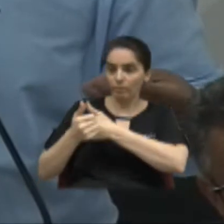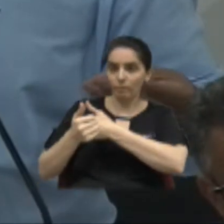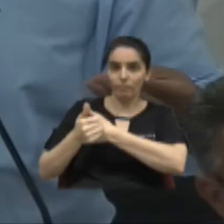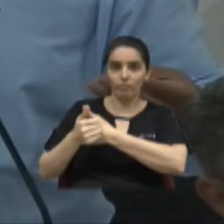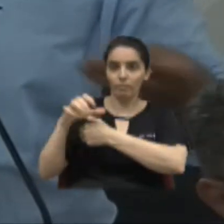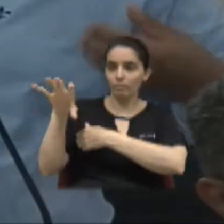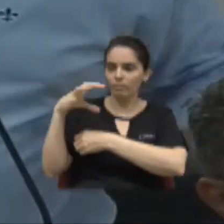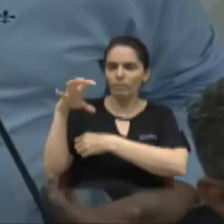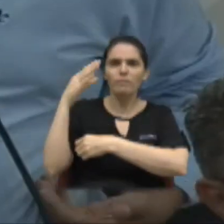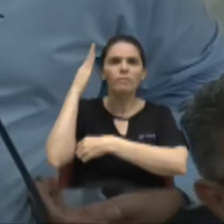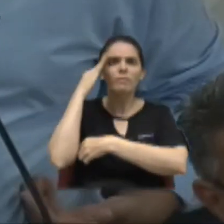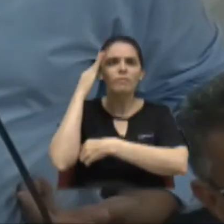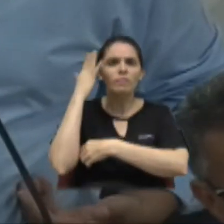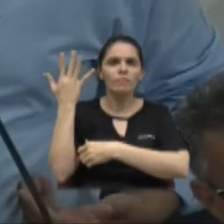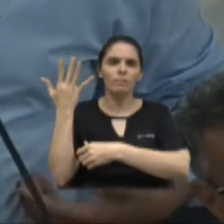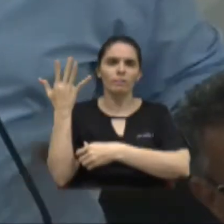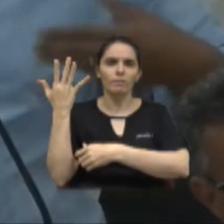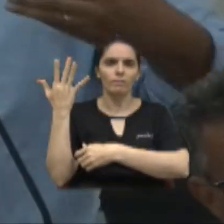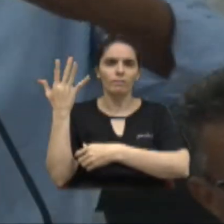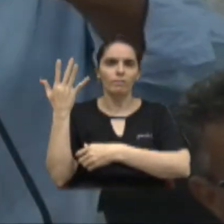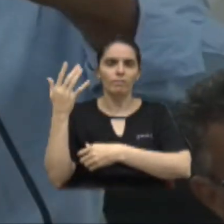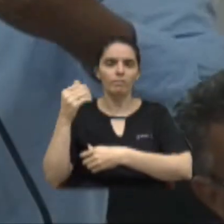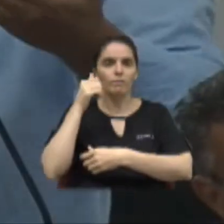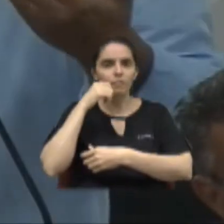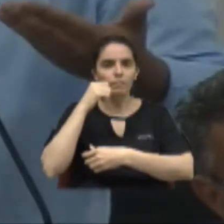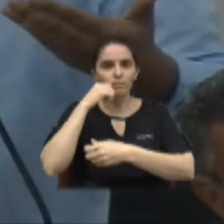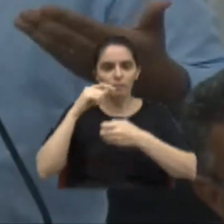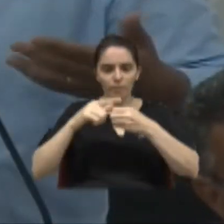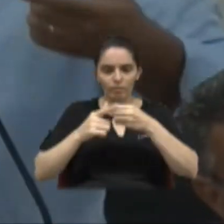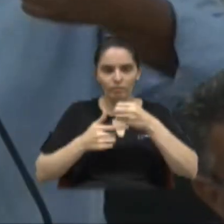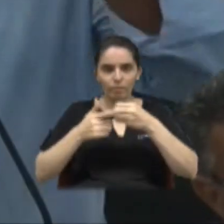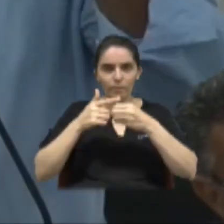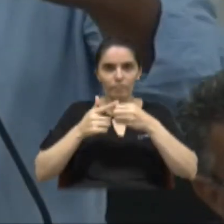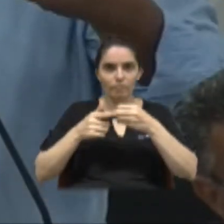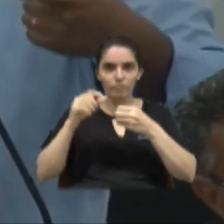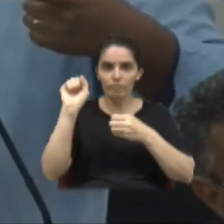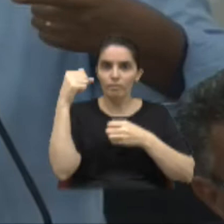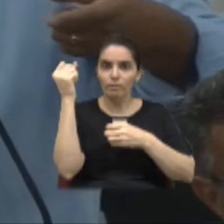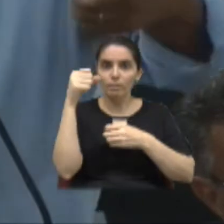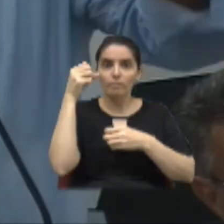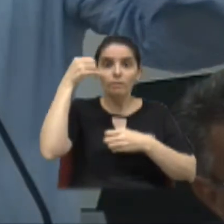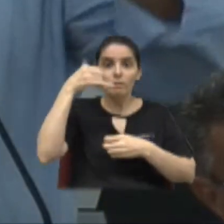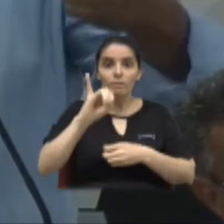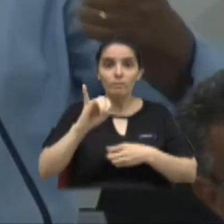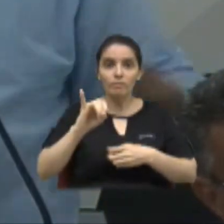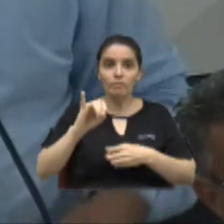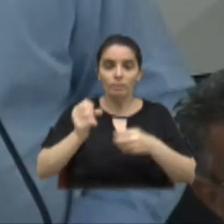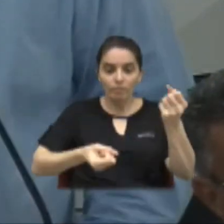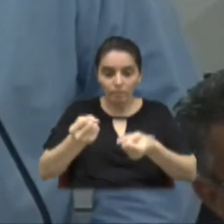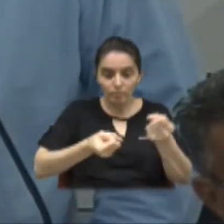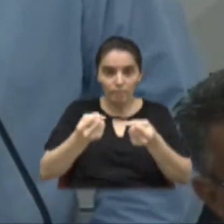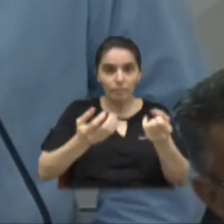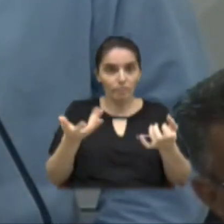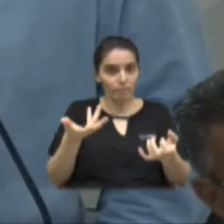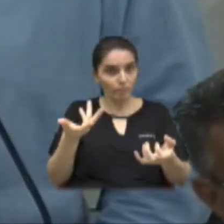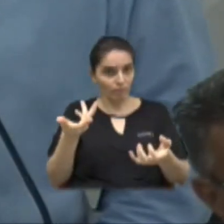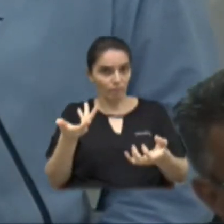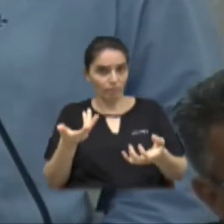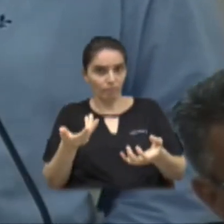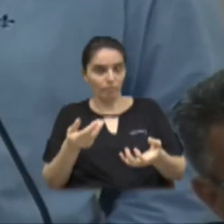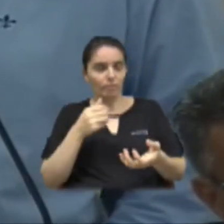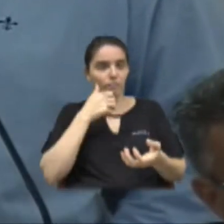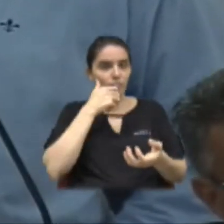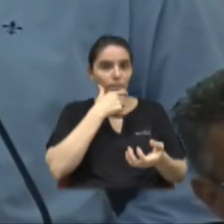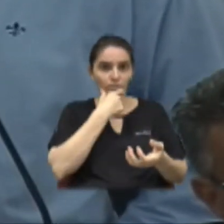multas. A mulher com problema na coluna, indo fazer fisioterapia, ela falou, se o meu marido corresse, era caso de separação. Ela falou para mim